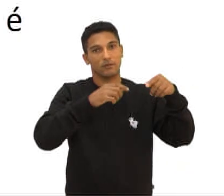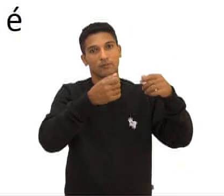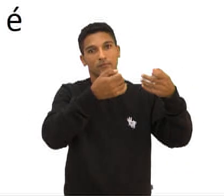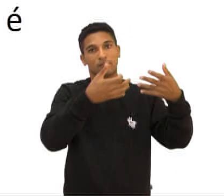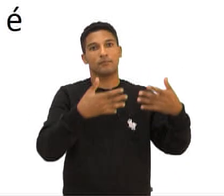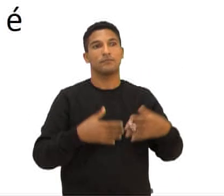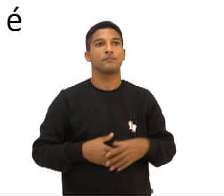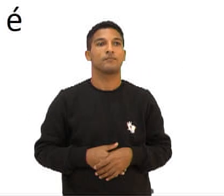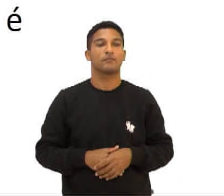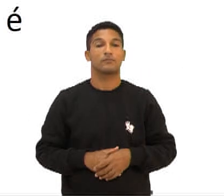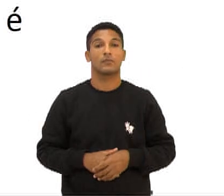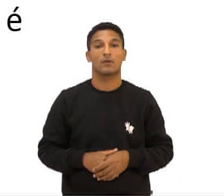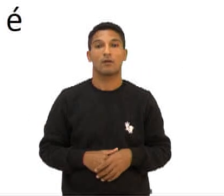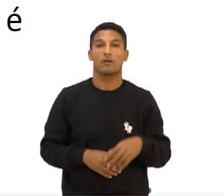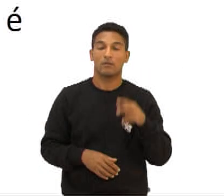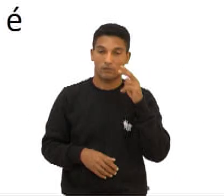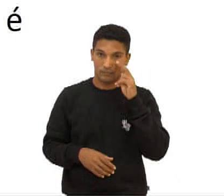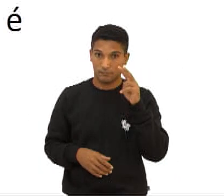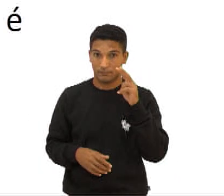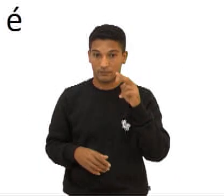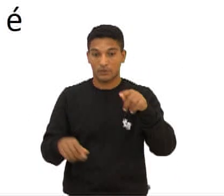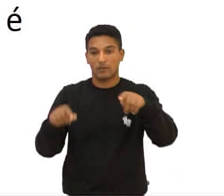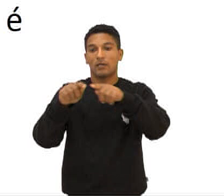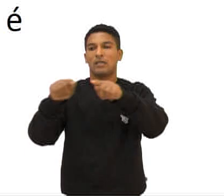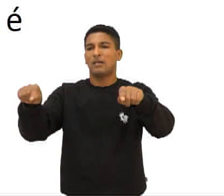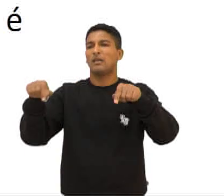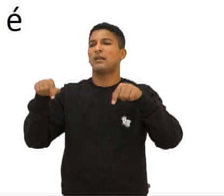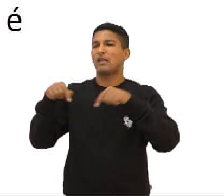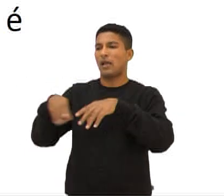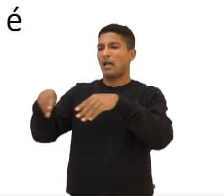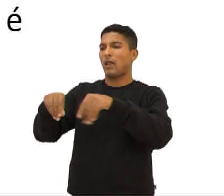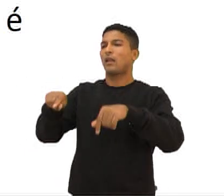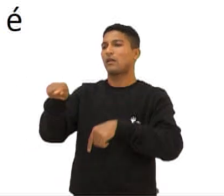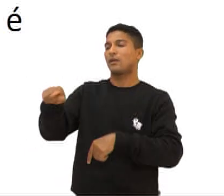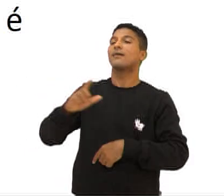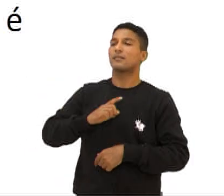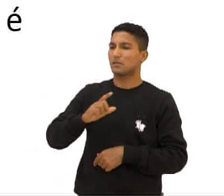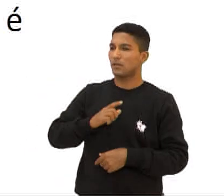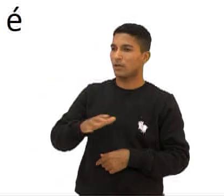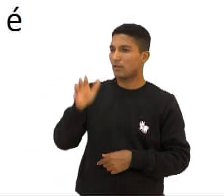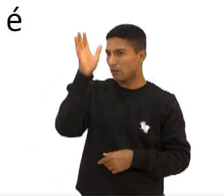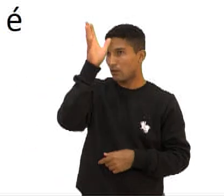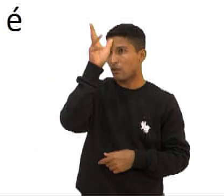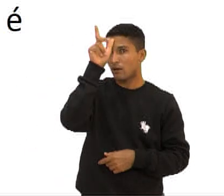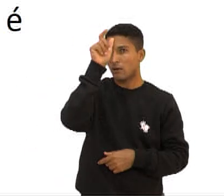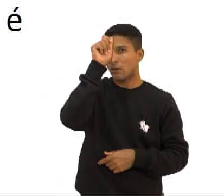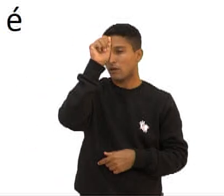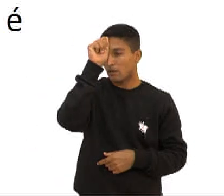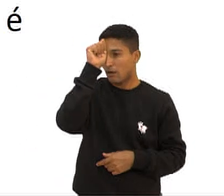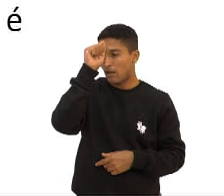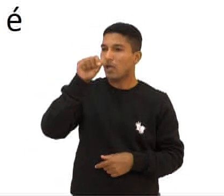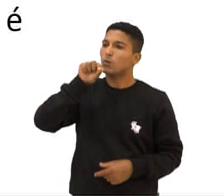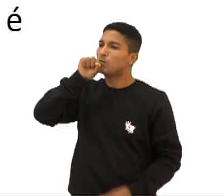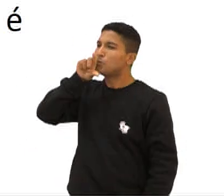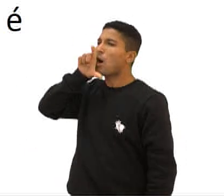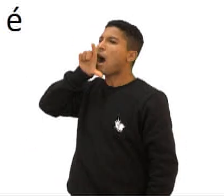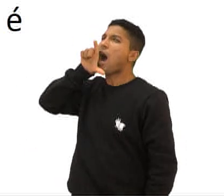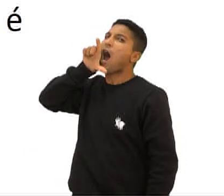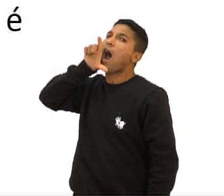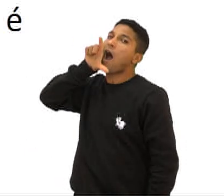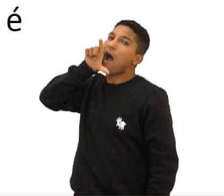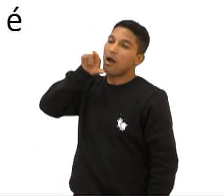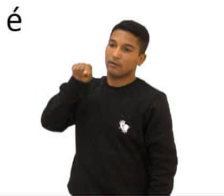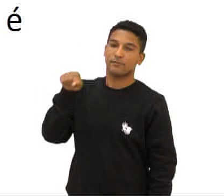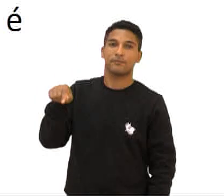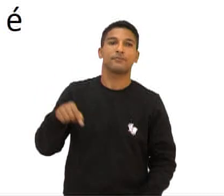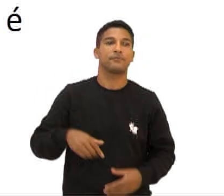quintal está um galo que canta alto. João, que era carteiro, trabalhava muito todos os